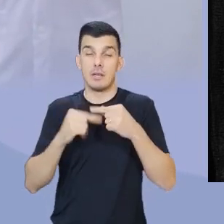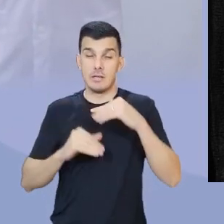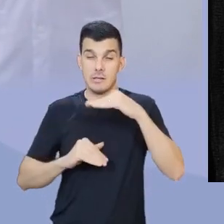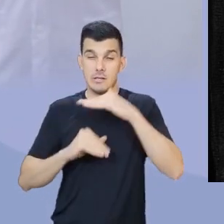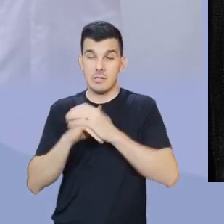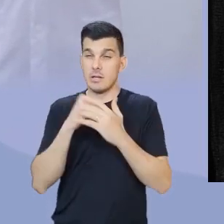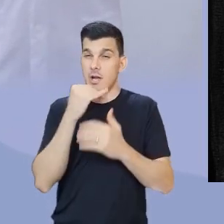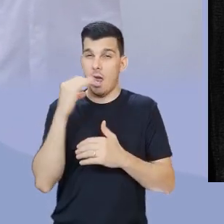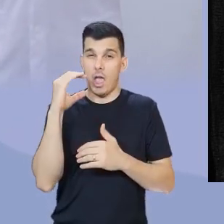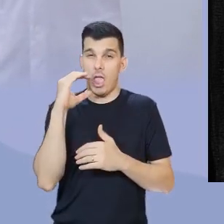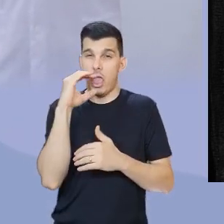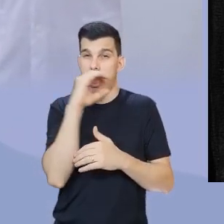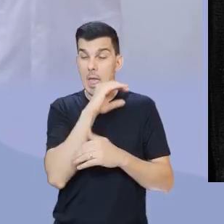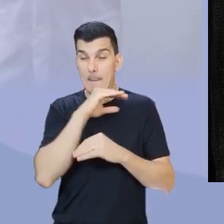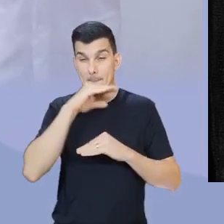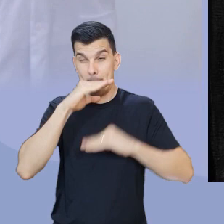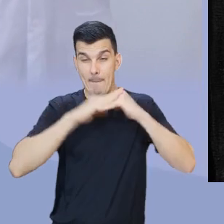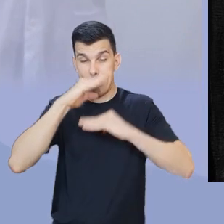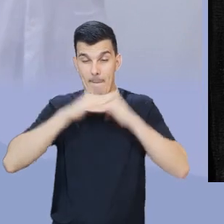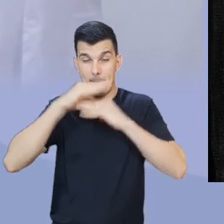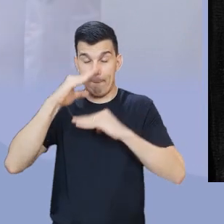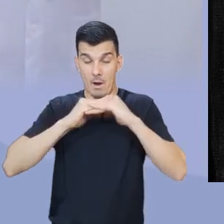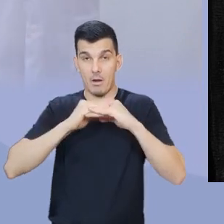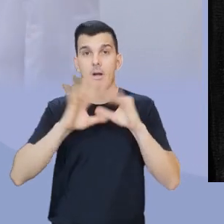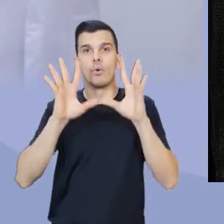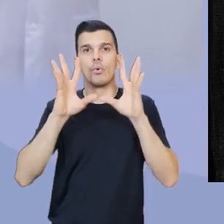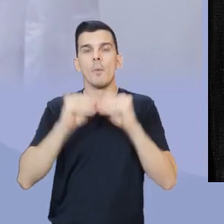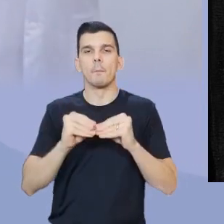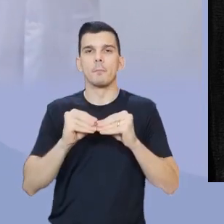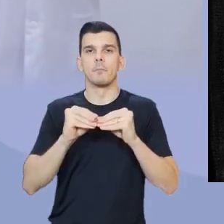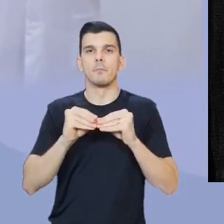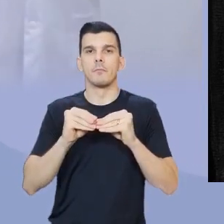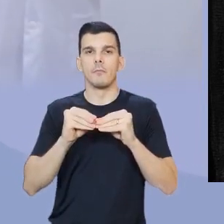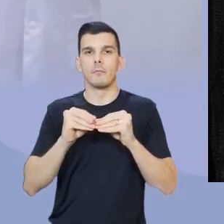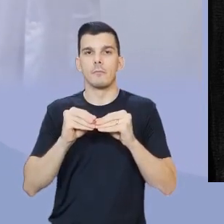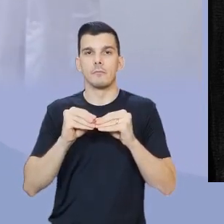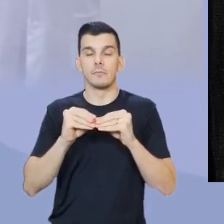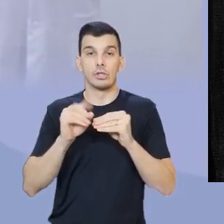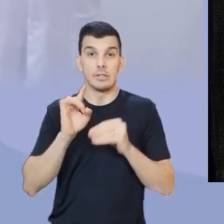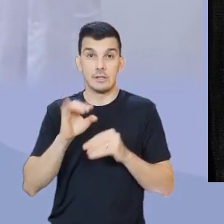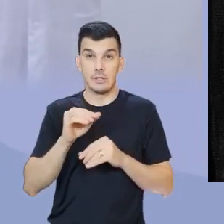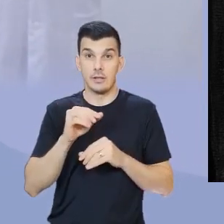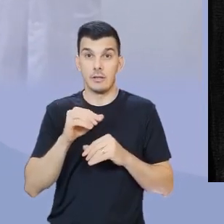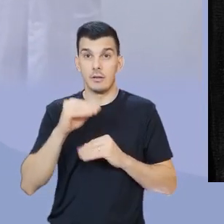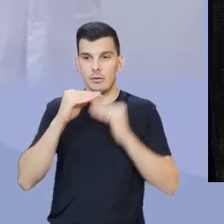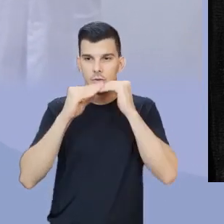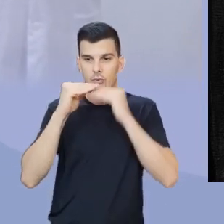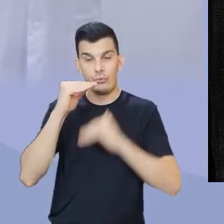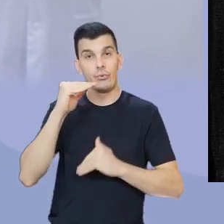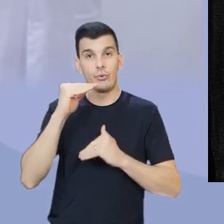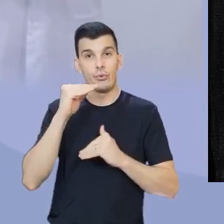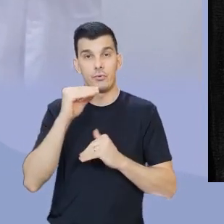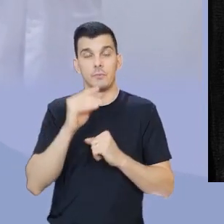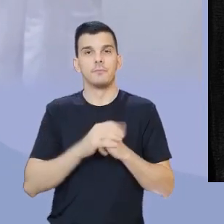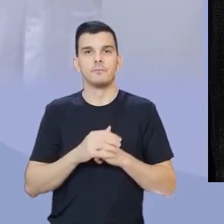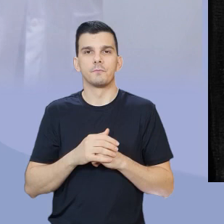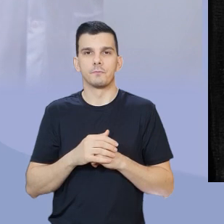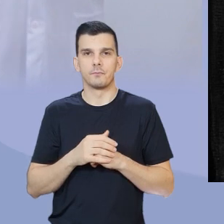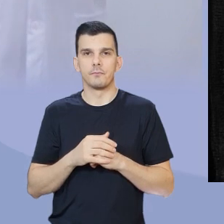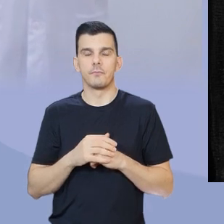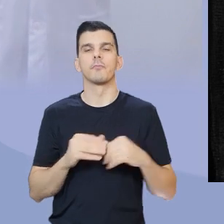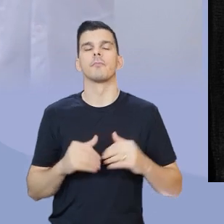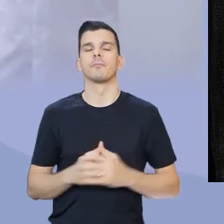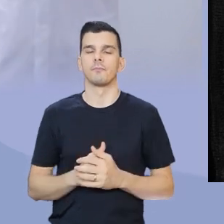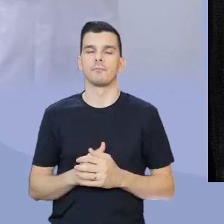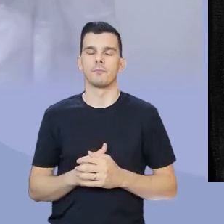eletrônico ultrapassa um nível crítico TC e desligando-o somente quando a temperatura cai para valores inferiores a